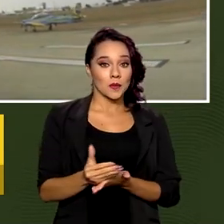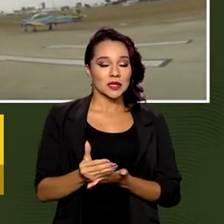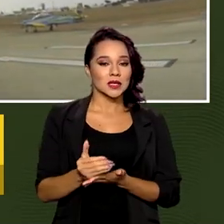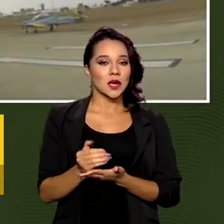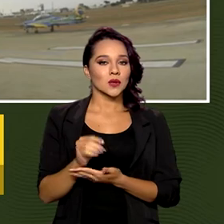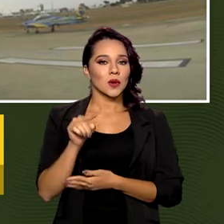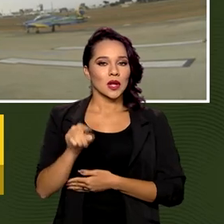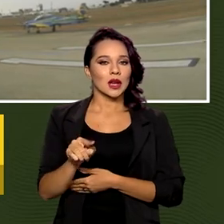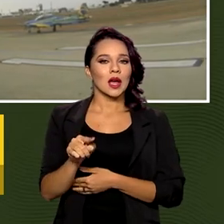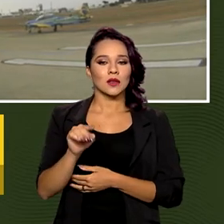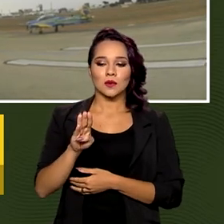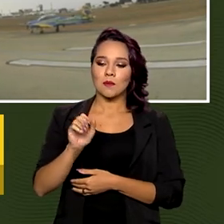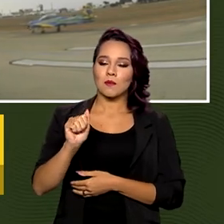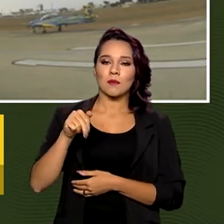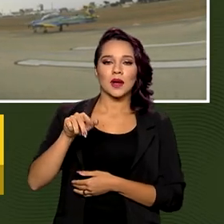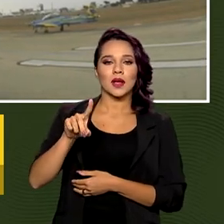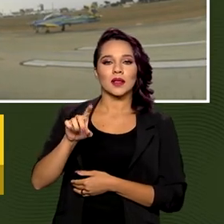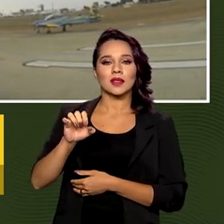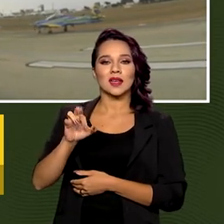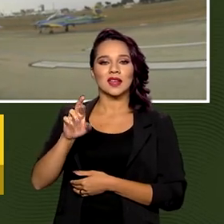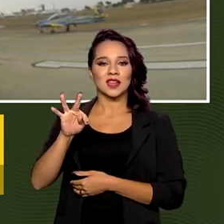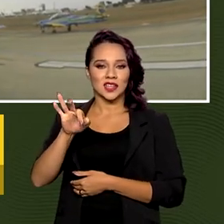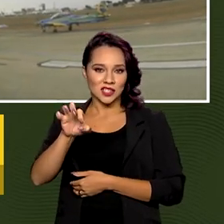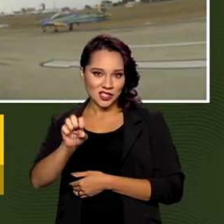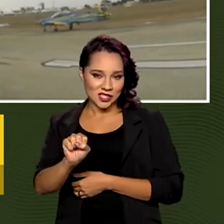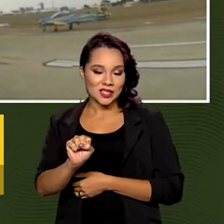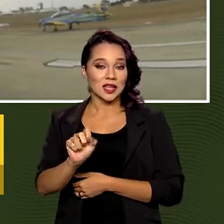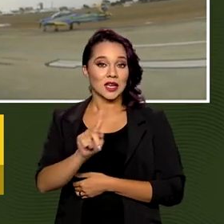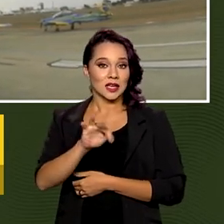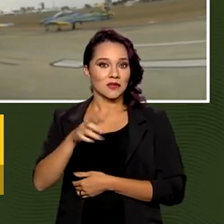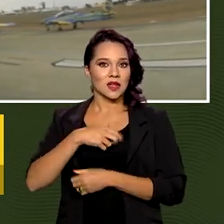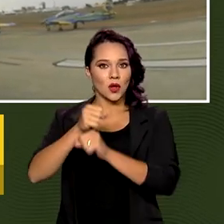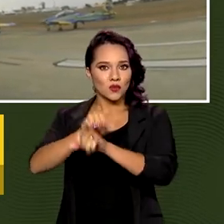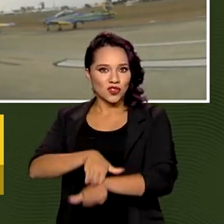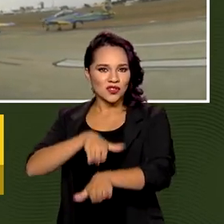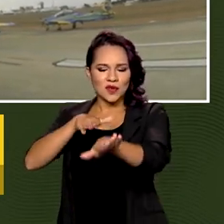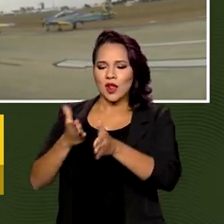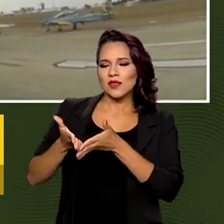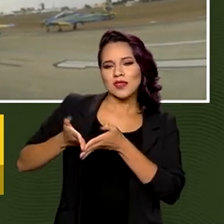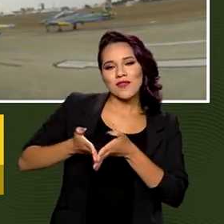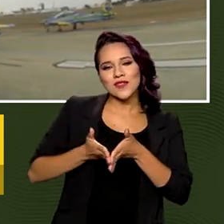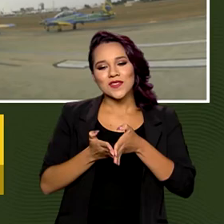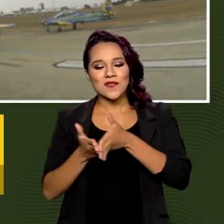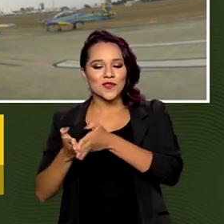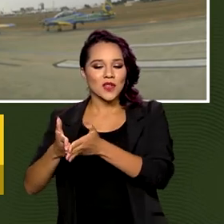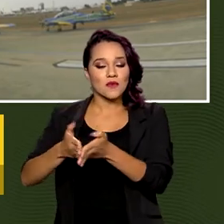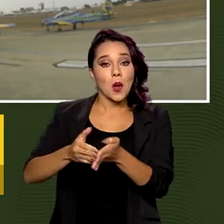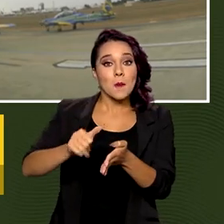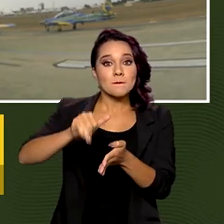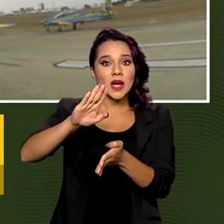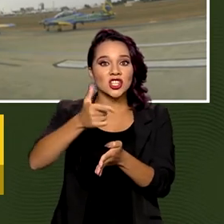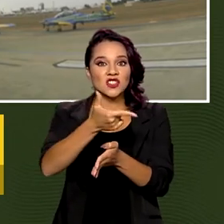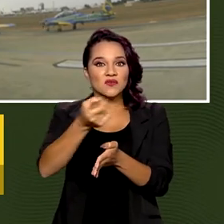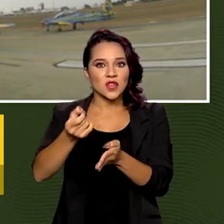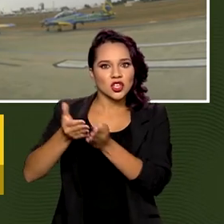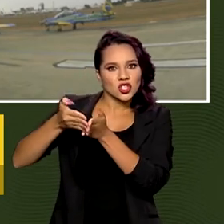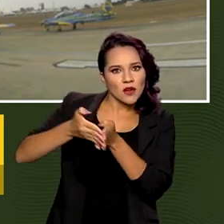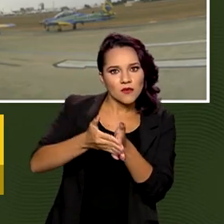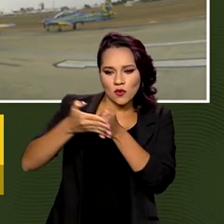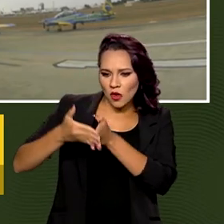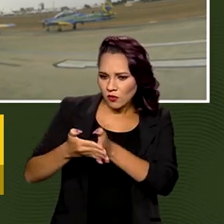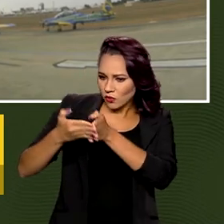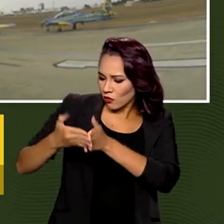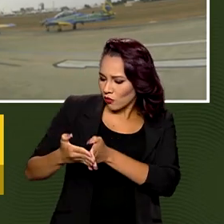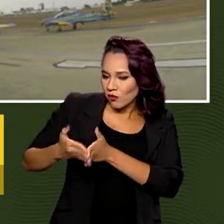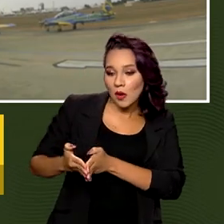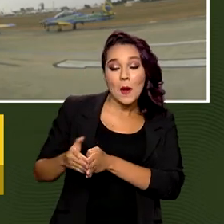Recreio dos Bandeirantes. É uma parada naval que vai contar com... É um desfile de navios. Vai contar com mais de 20 navios, mais de